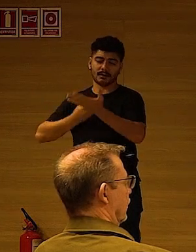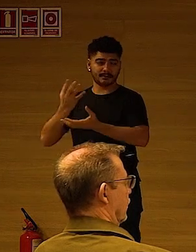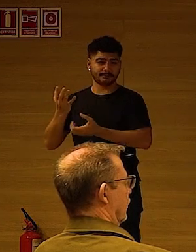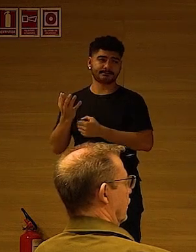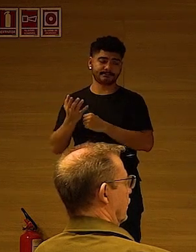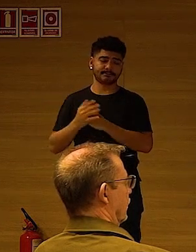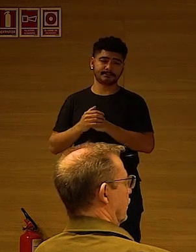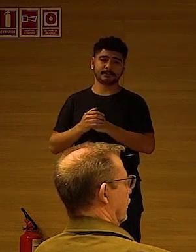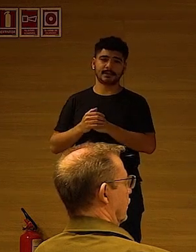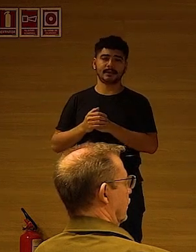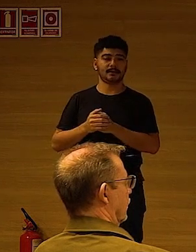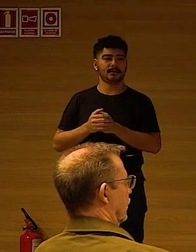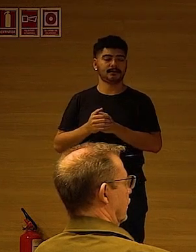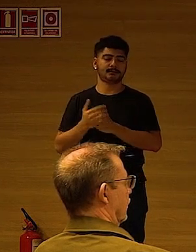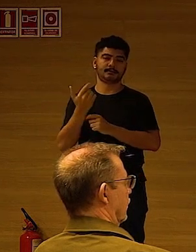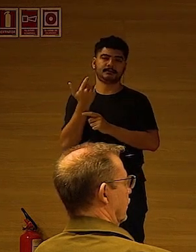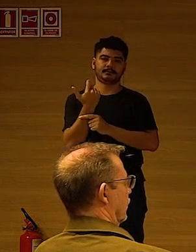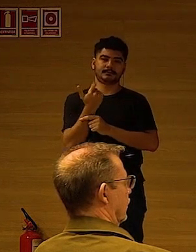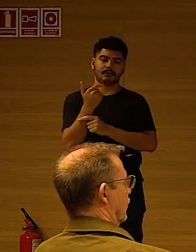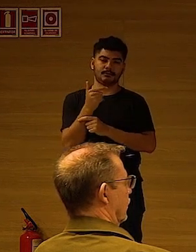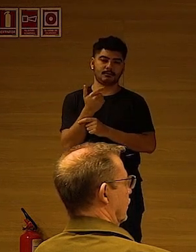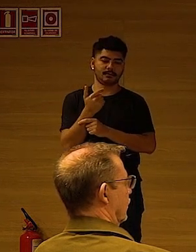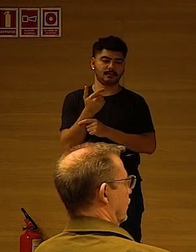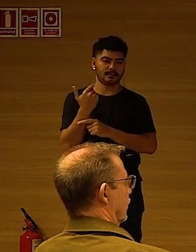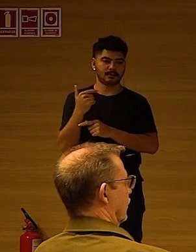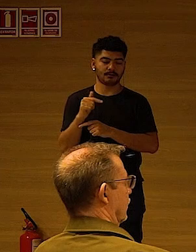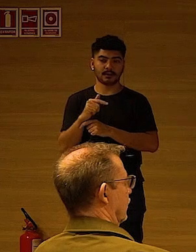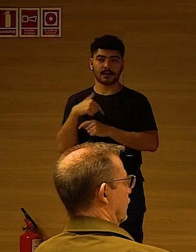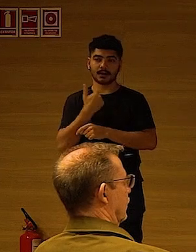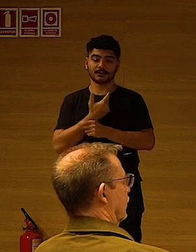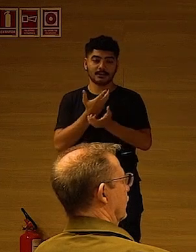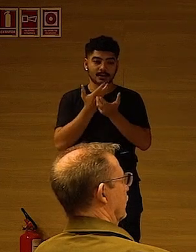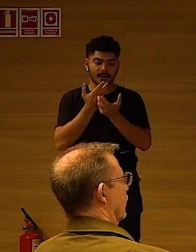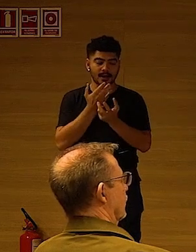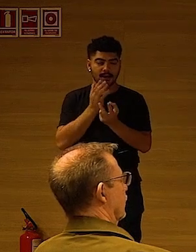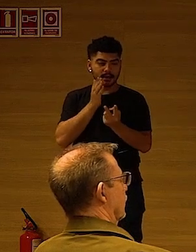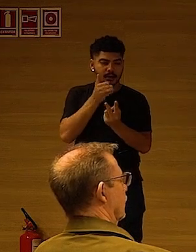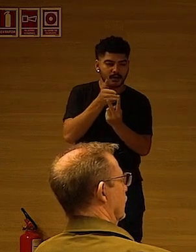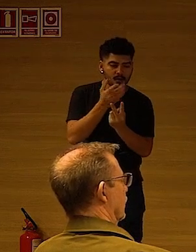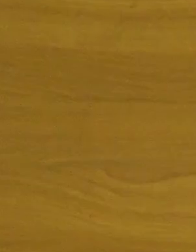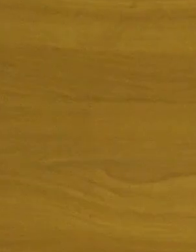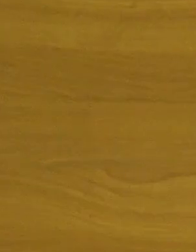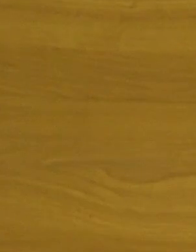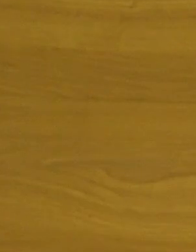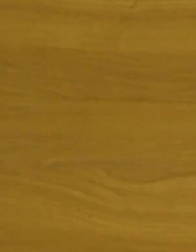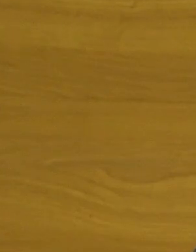Então, não há por que a gente querer só um tipo de literatura. A literatura